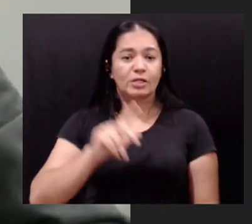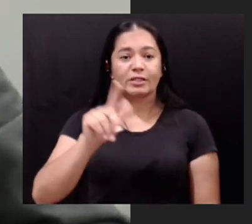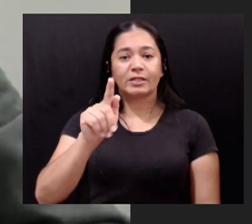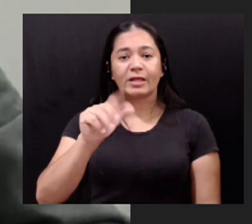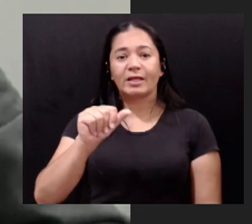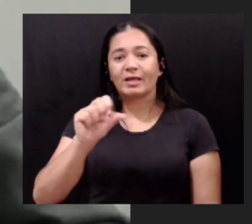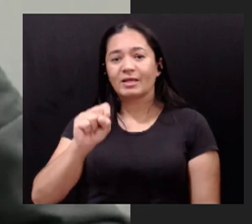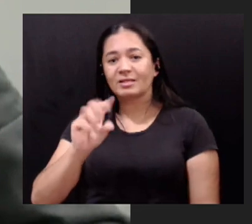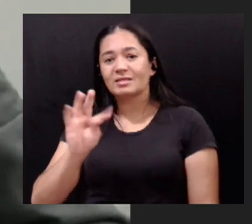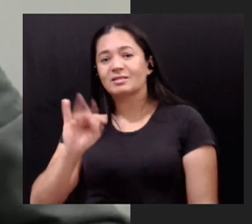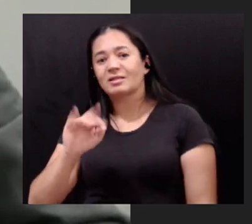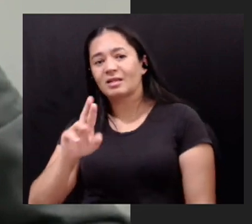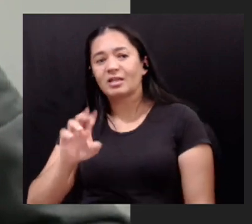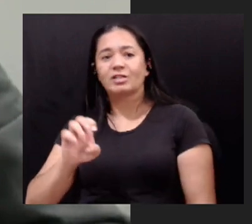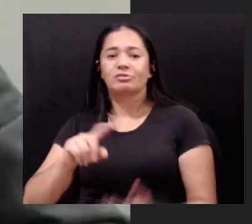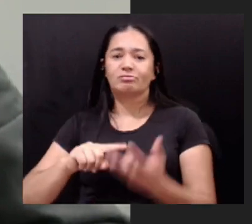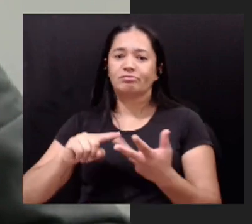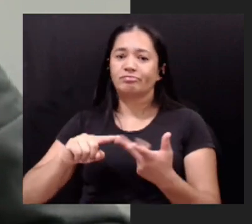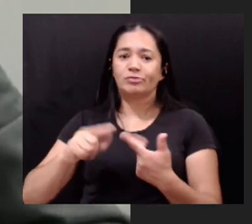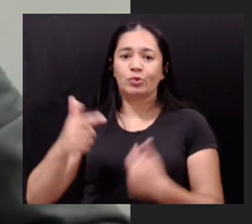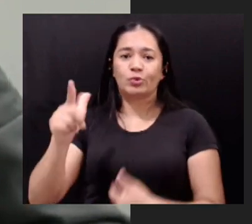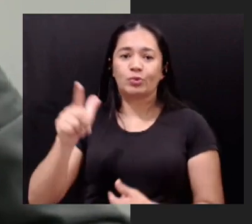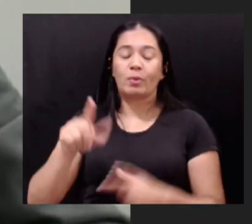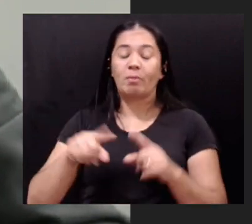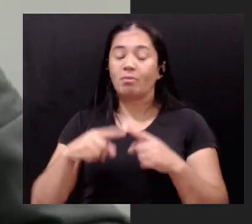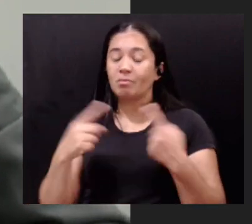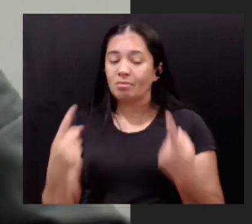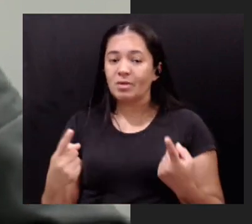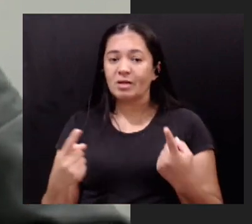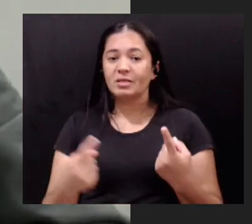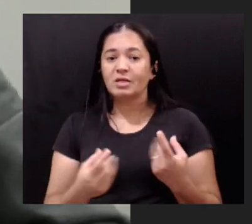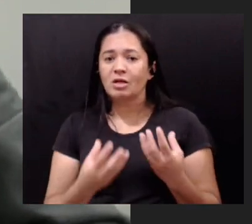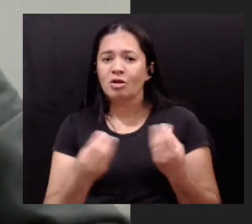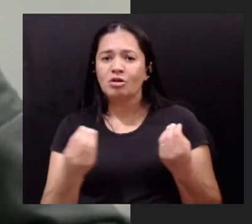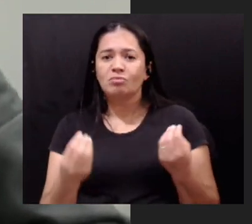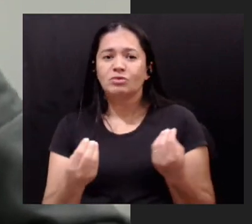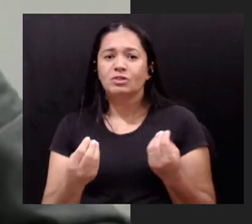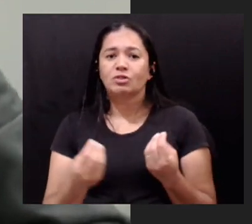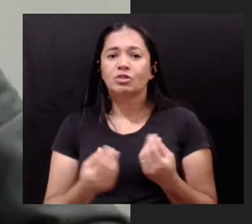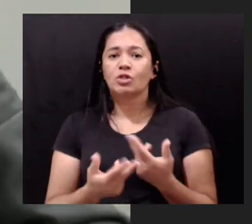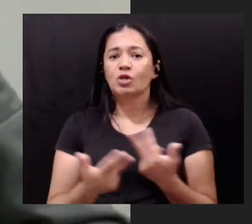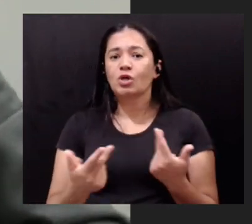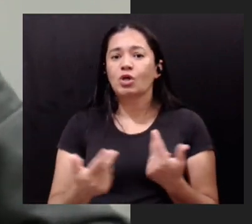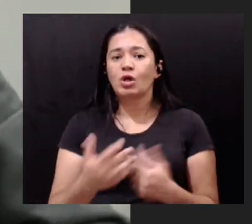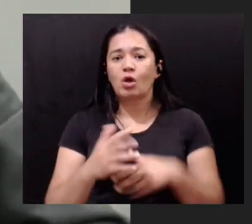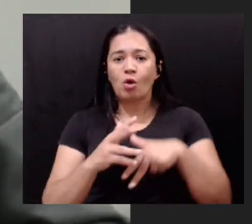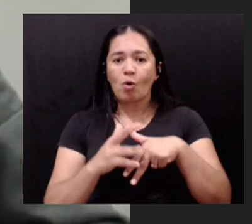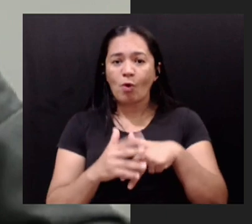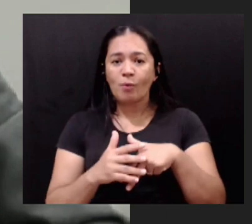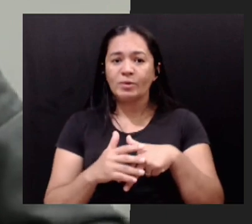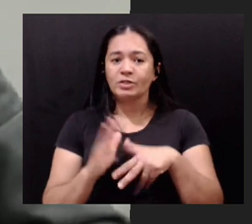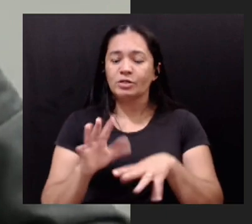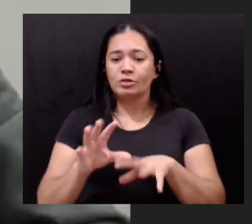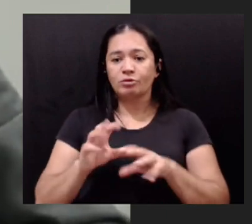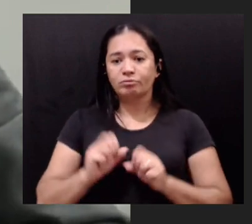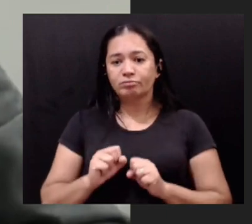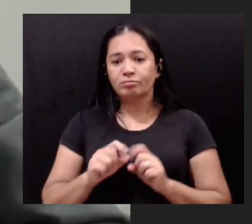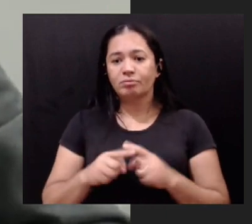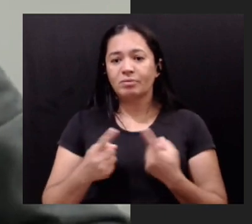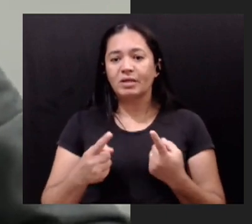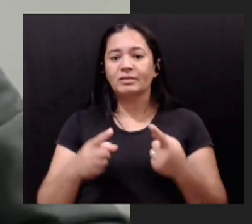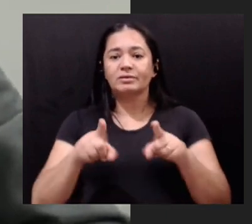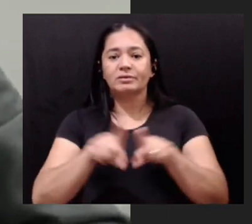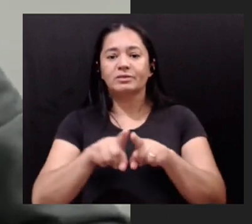refluxo, mas existem muitos casos onde o paciente é portador da bactéria, mas também é assintomático,